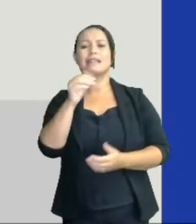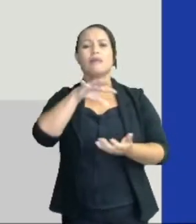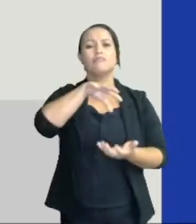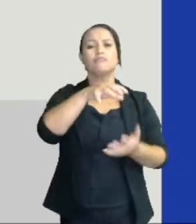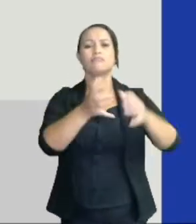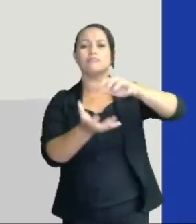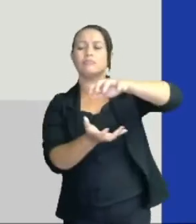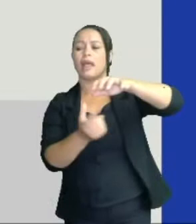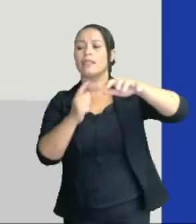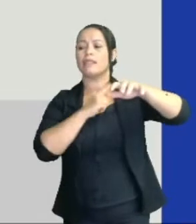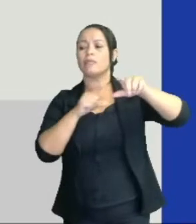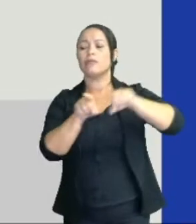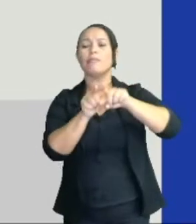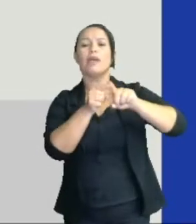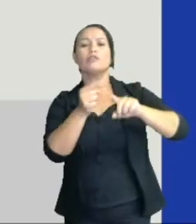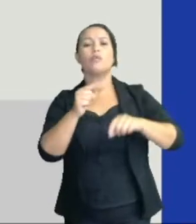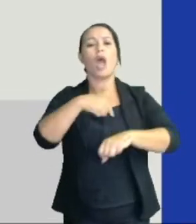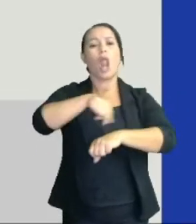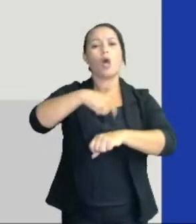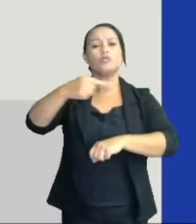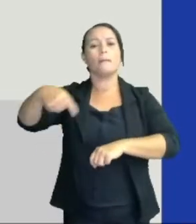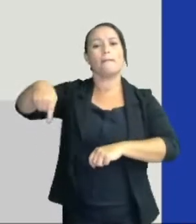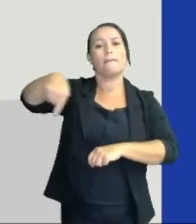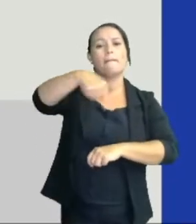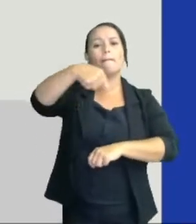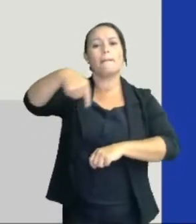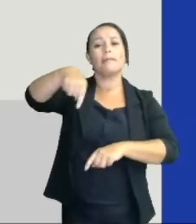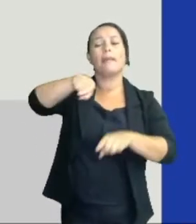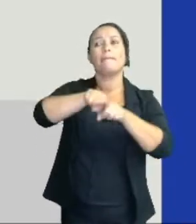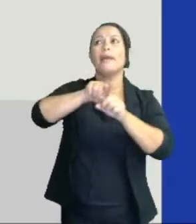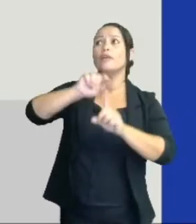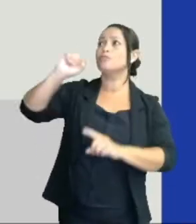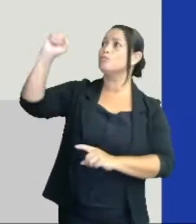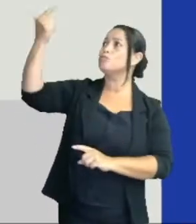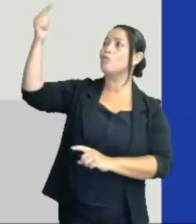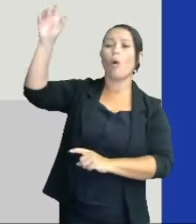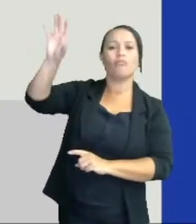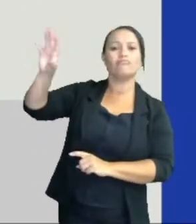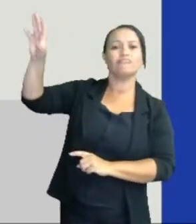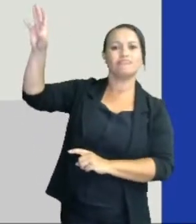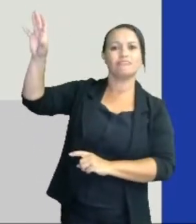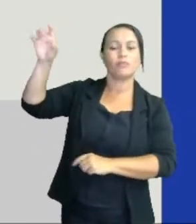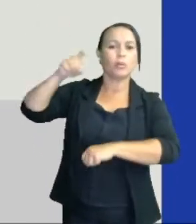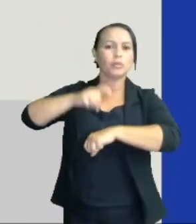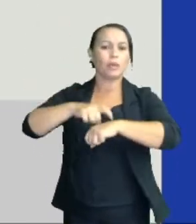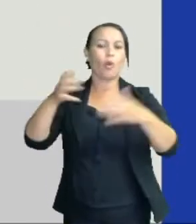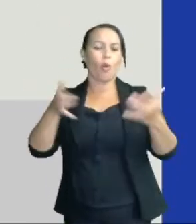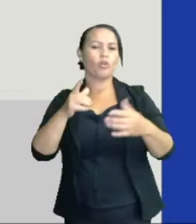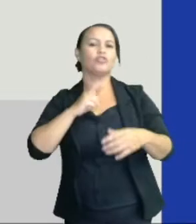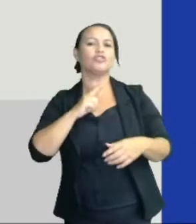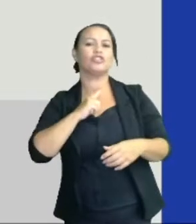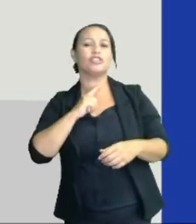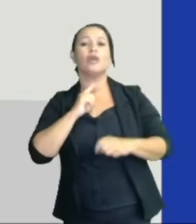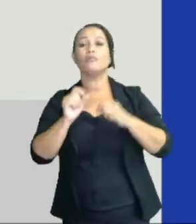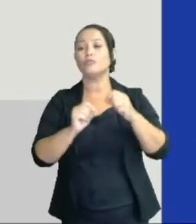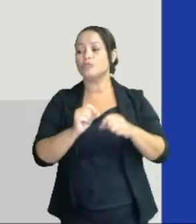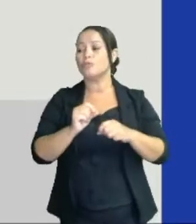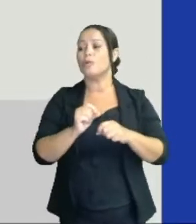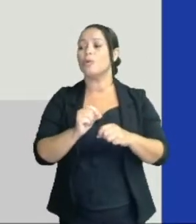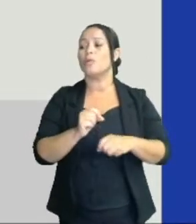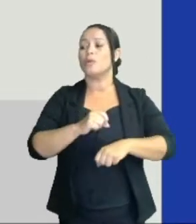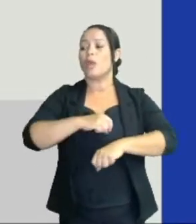relógio de pêndulo e o sol como referência à medida de tempo. Hoje nós temos o cronômetro,